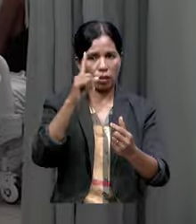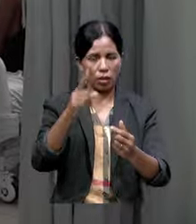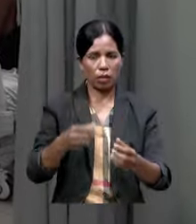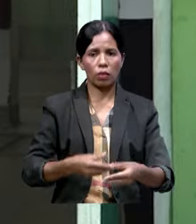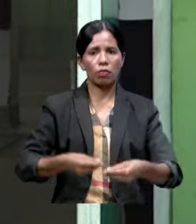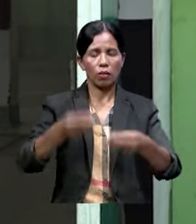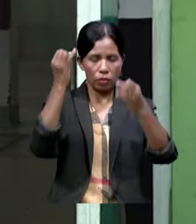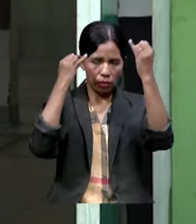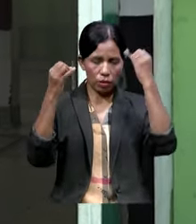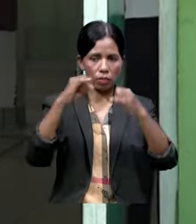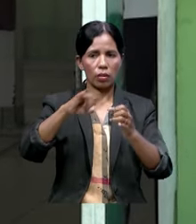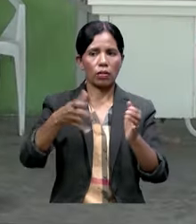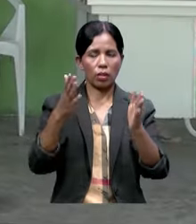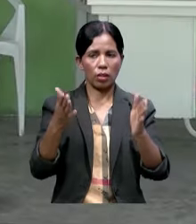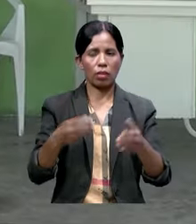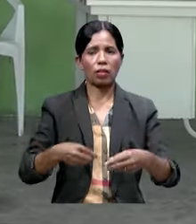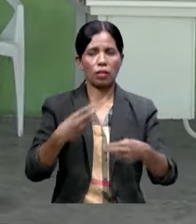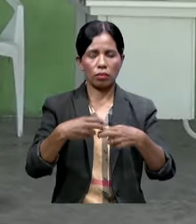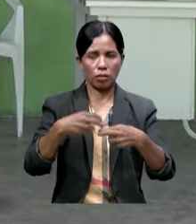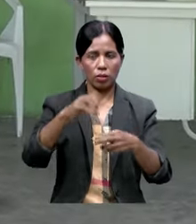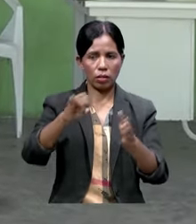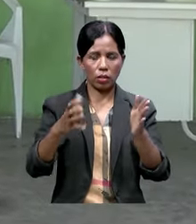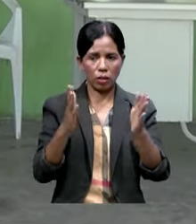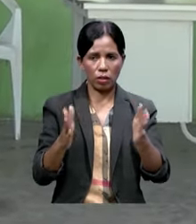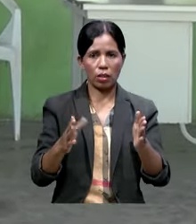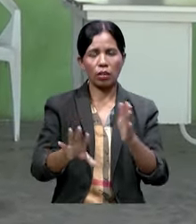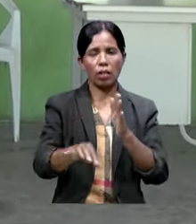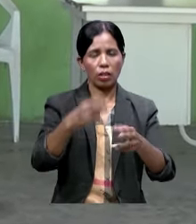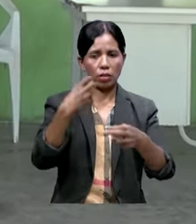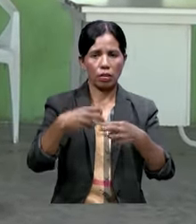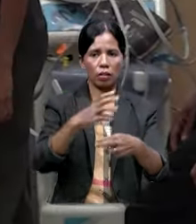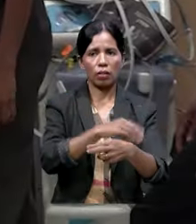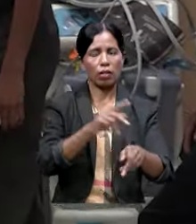informação ba jornalista sira, hori dificulta jornalista atu hetan informação usi